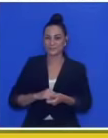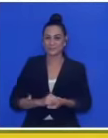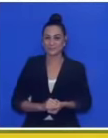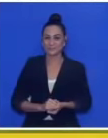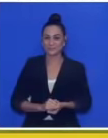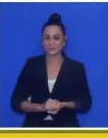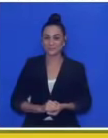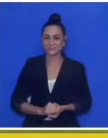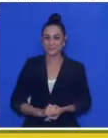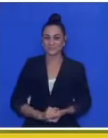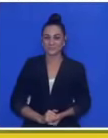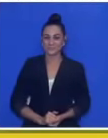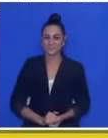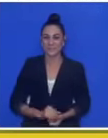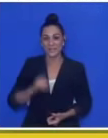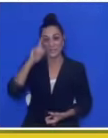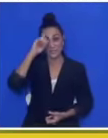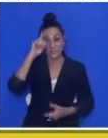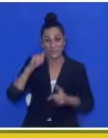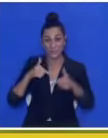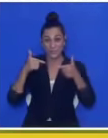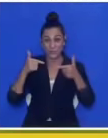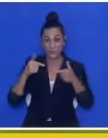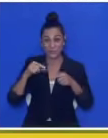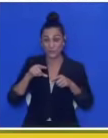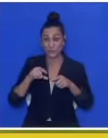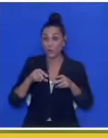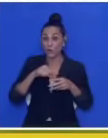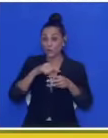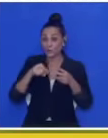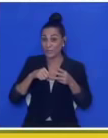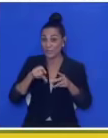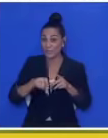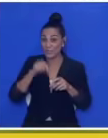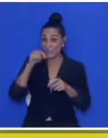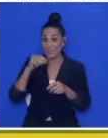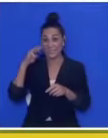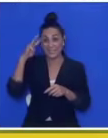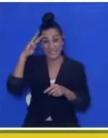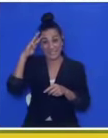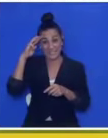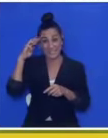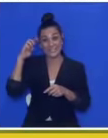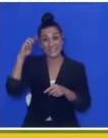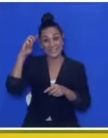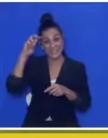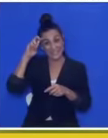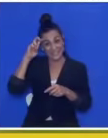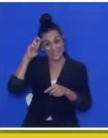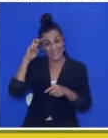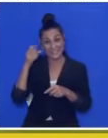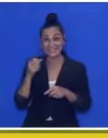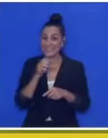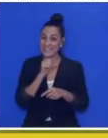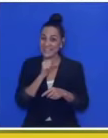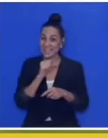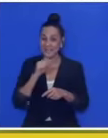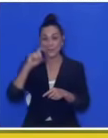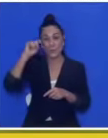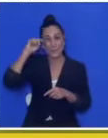24. Dia de sorte, com 3 sorteios semanais, às terças, quintas e sábados. Bola preta, número